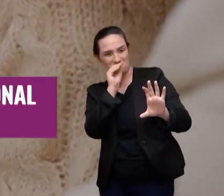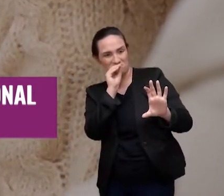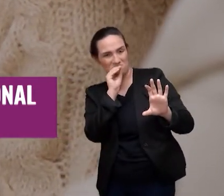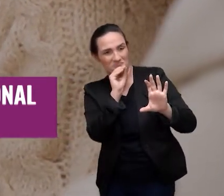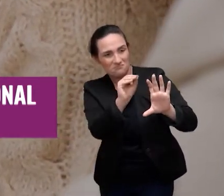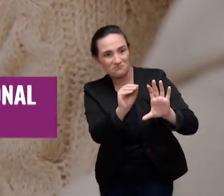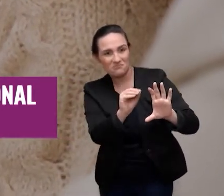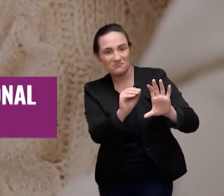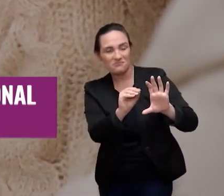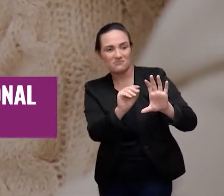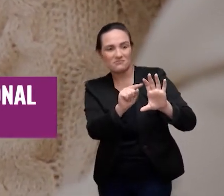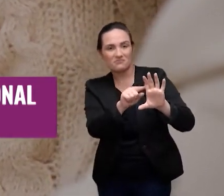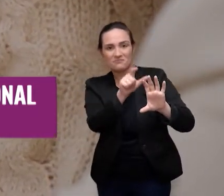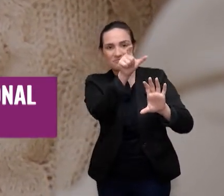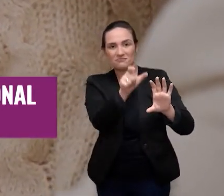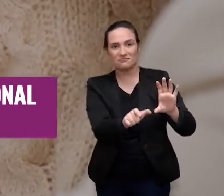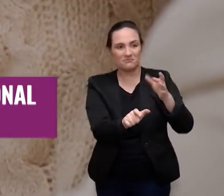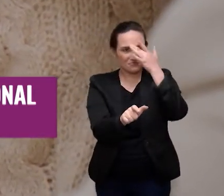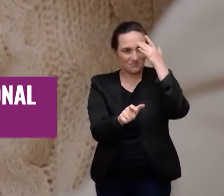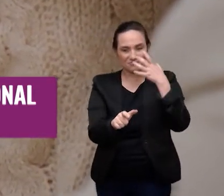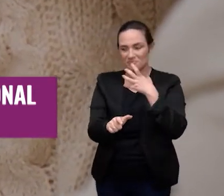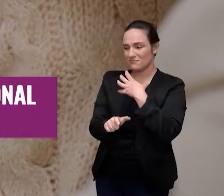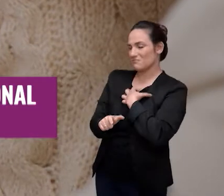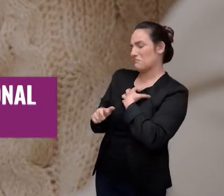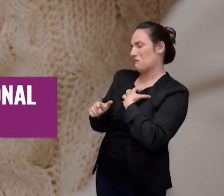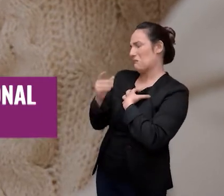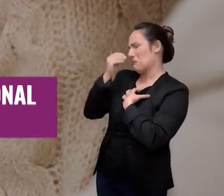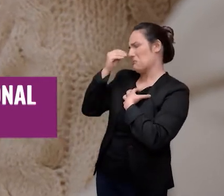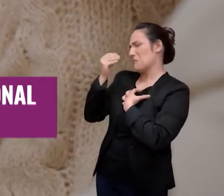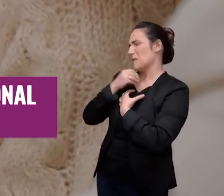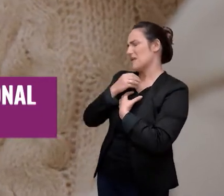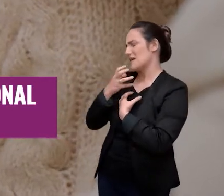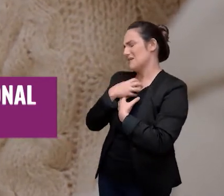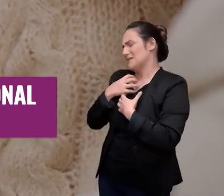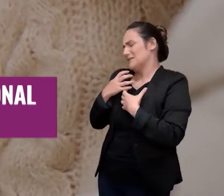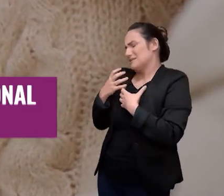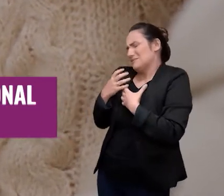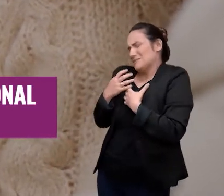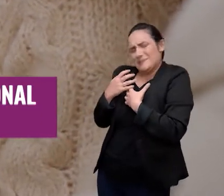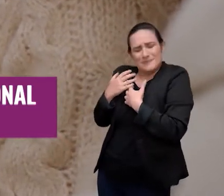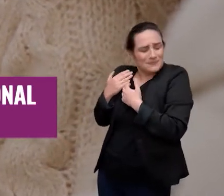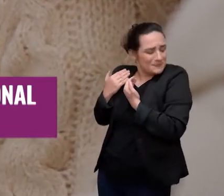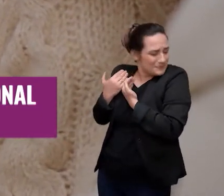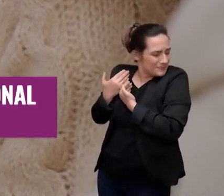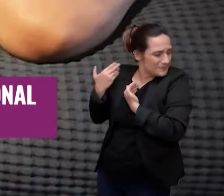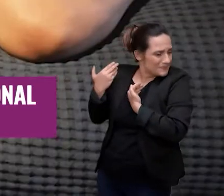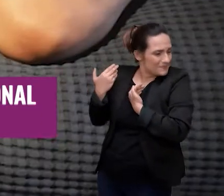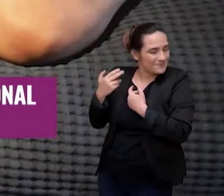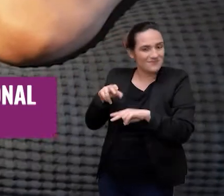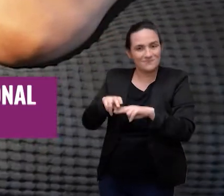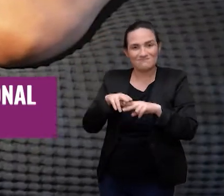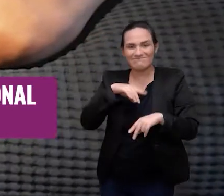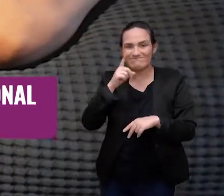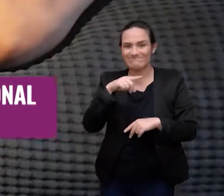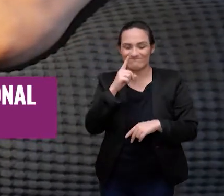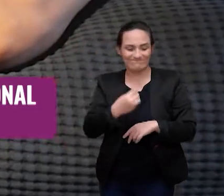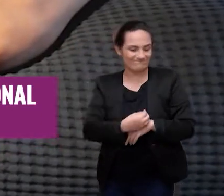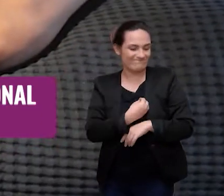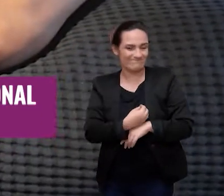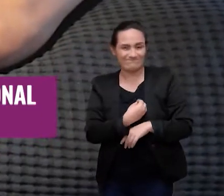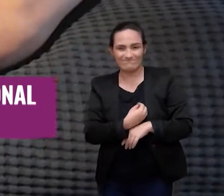não procura ajuda. Porque ela fala, eu vou contar o que eu estou sentindo, o que eu estou passando, e vou ser